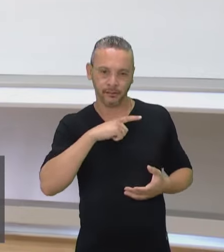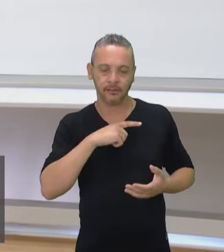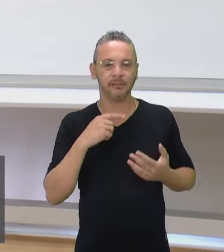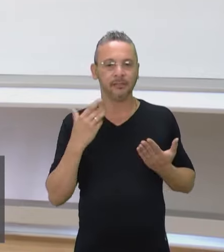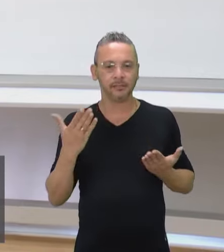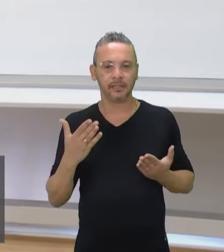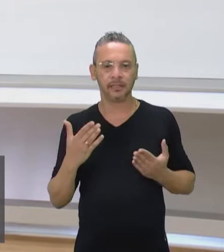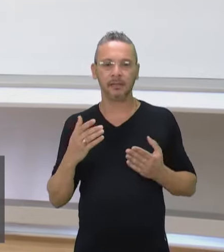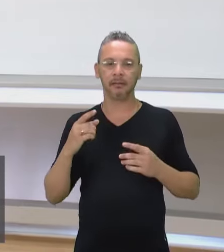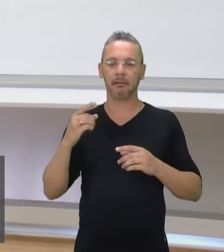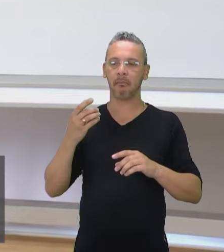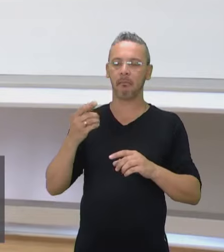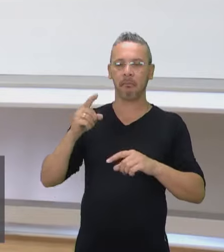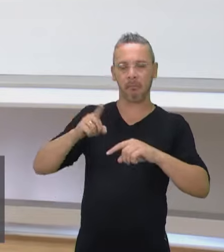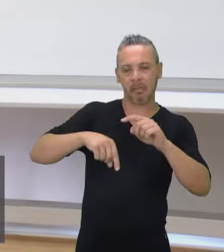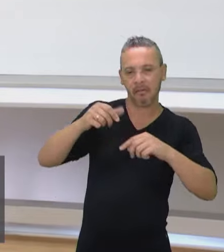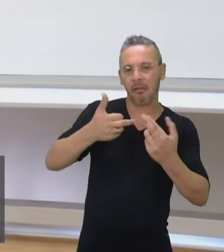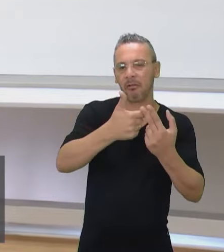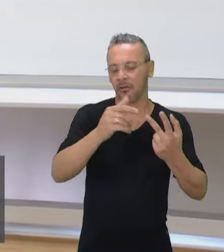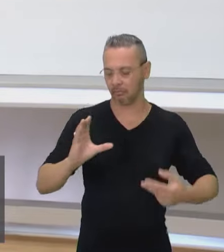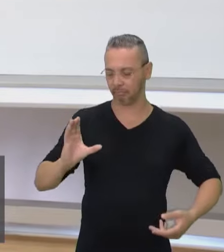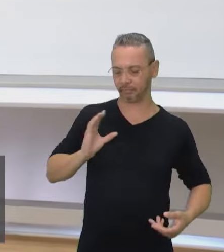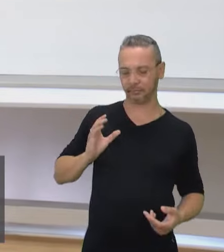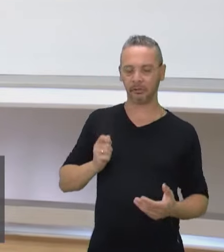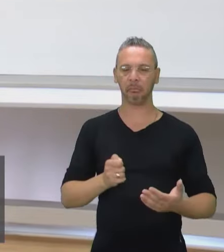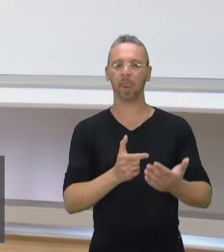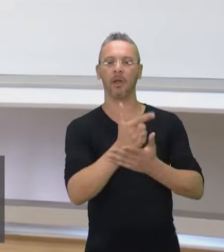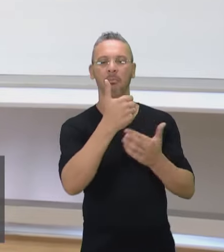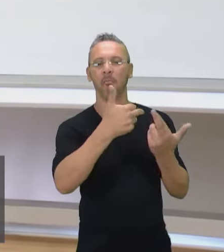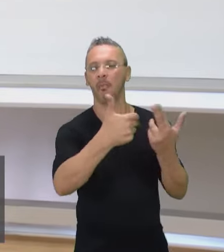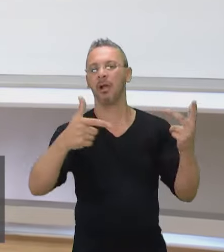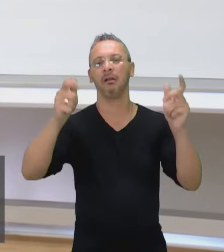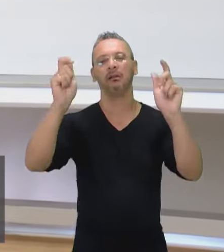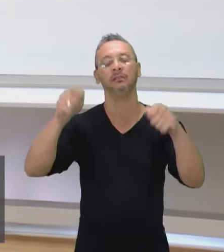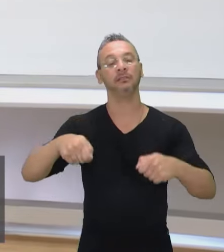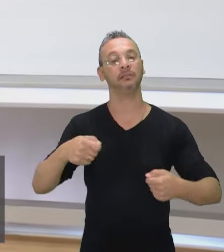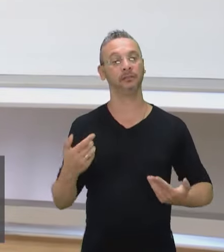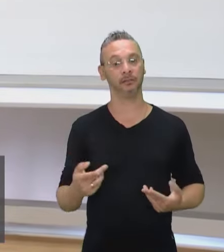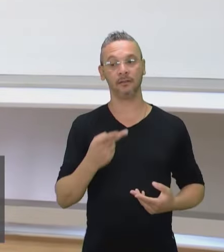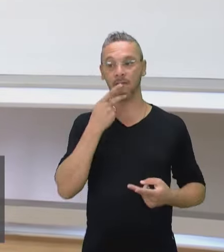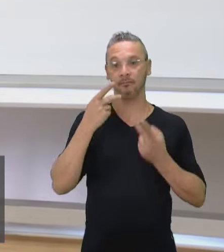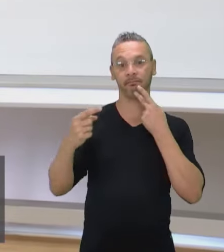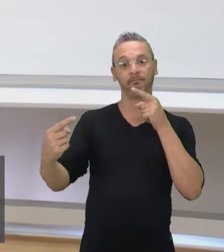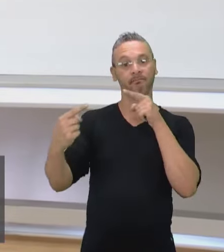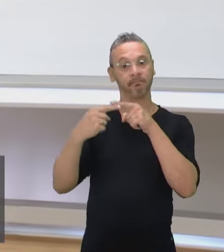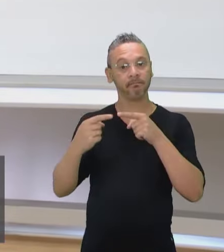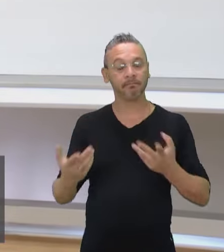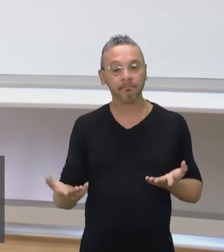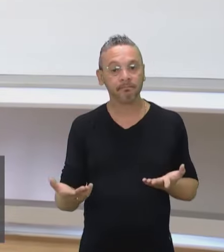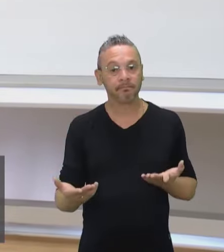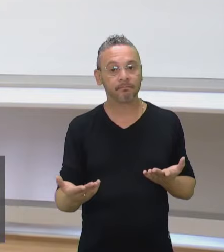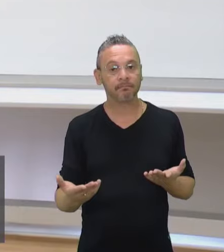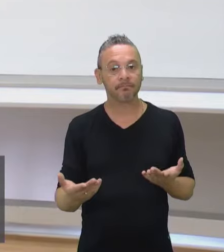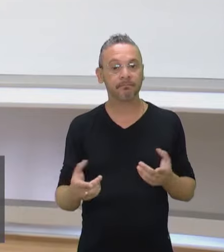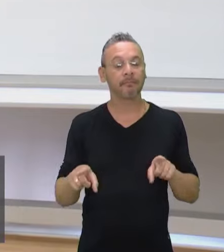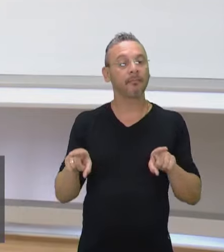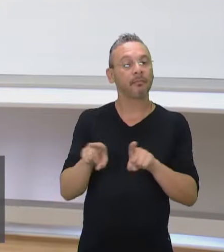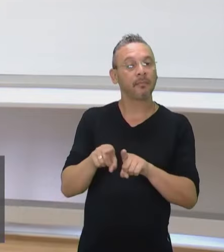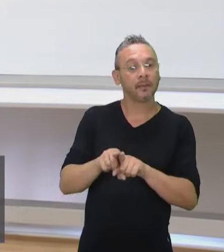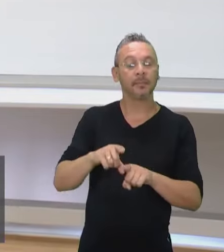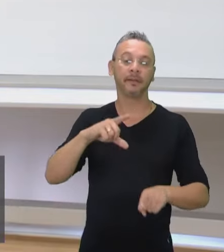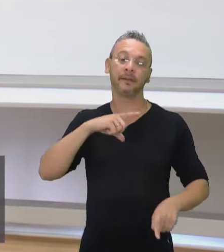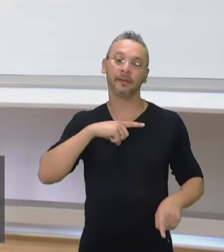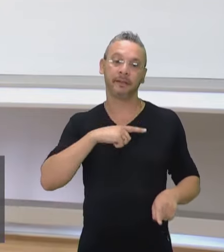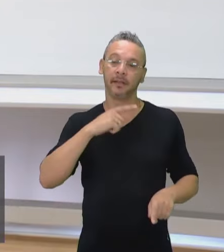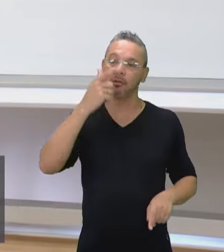bens materiais, e poder de compra desses bens, é disso que nós estamos falando. E pode ter também